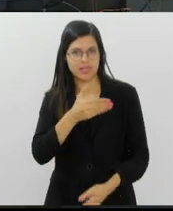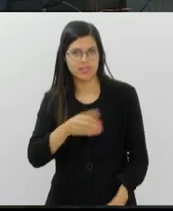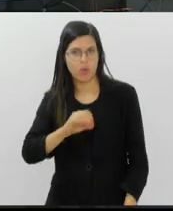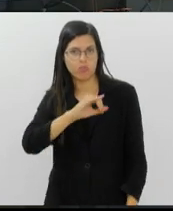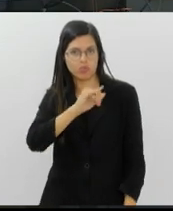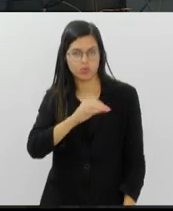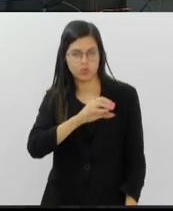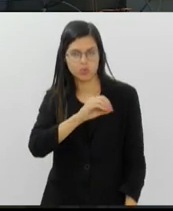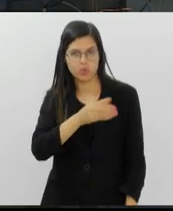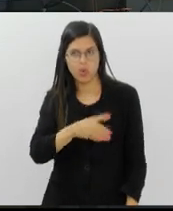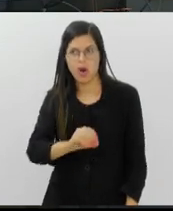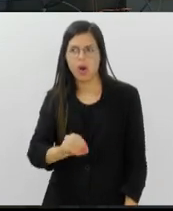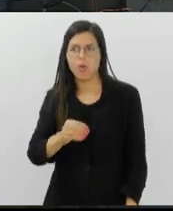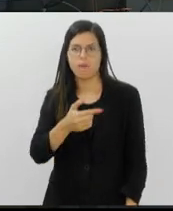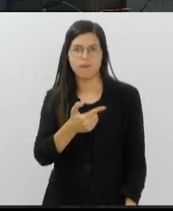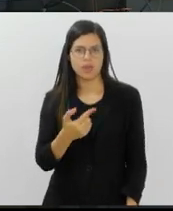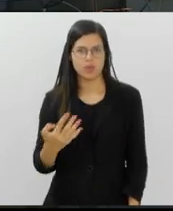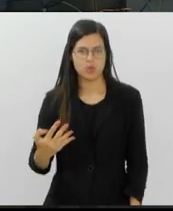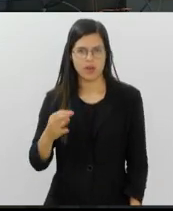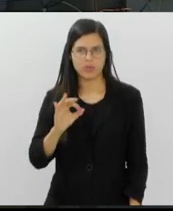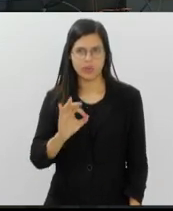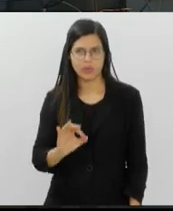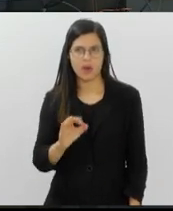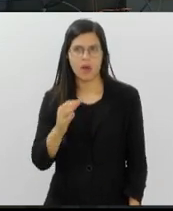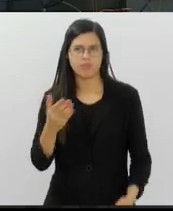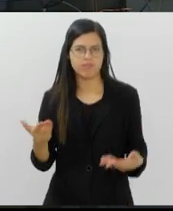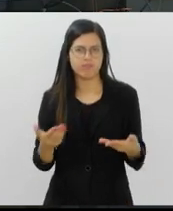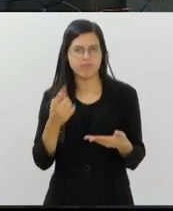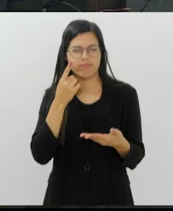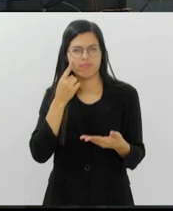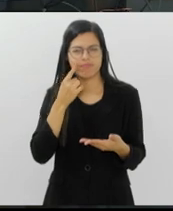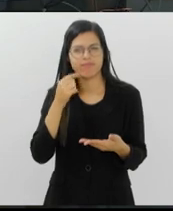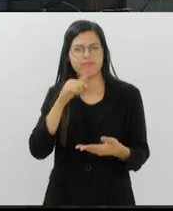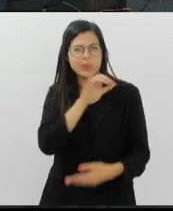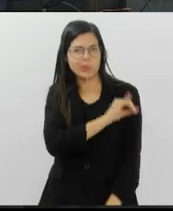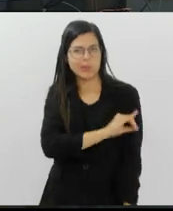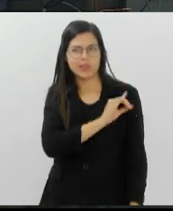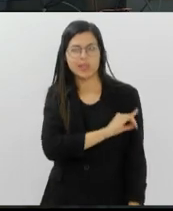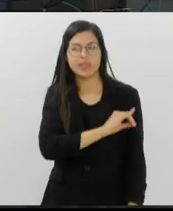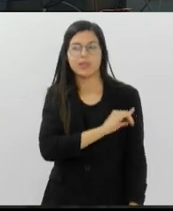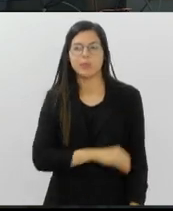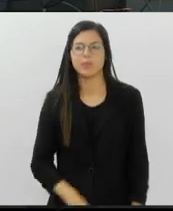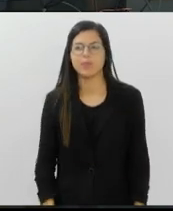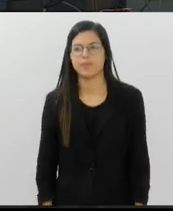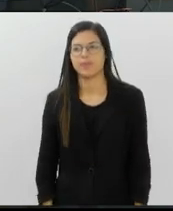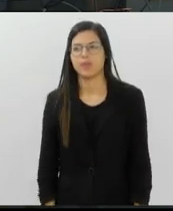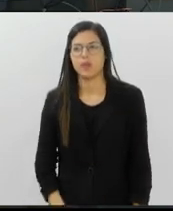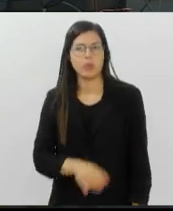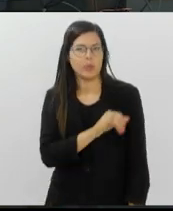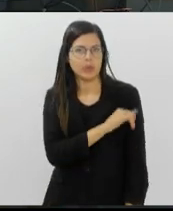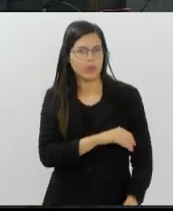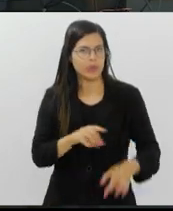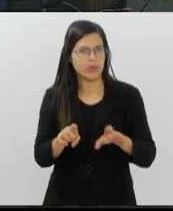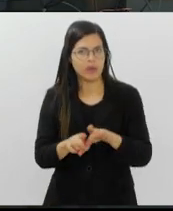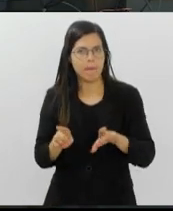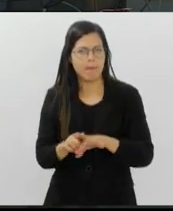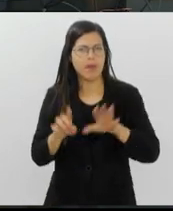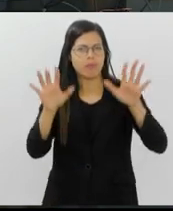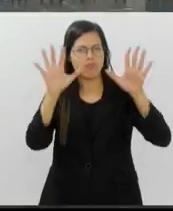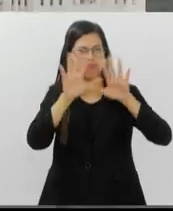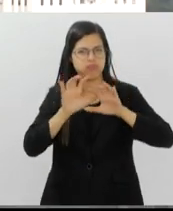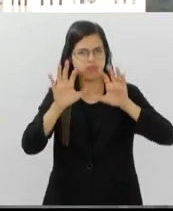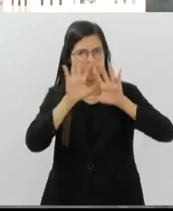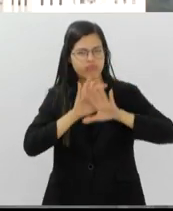da Barra está com 24 graus. Vamos ver agora como está o tempo aqui no Rio de Janeiro. Rio de Janeiro também mais um dia nublado, uma